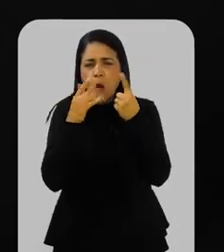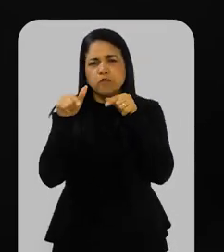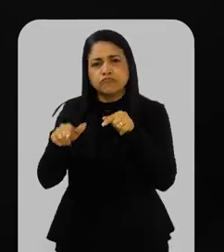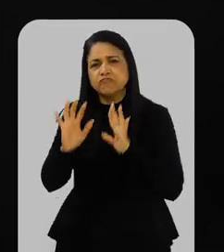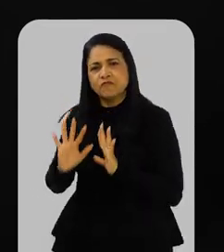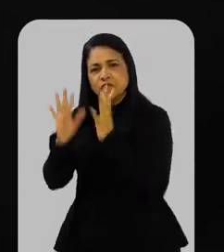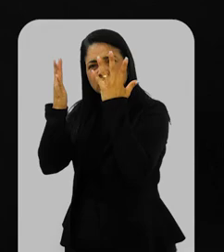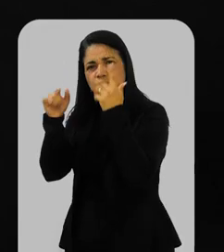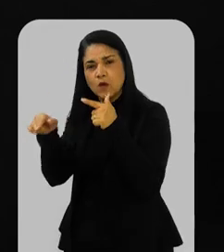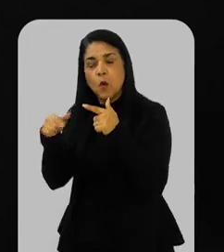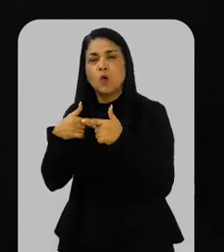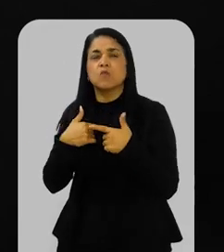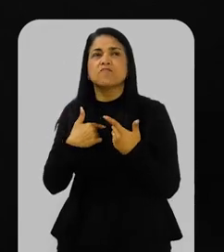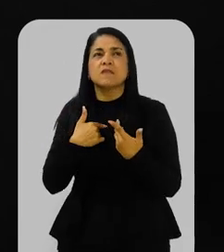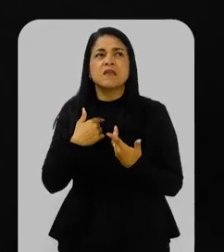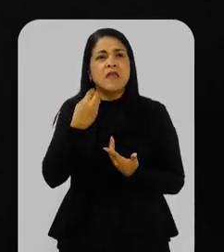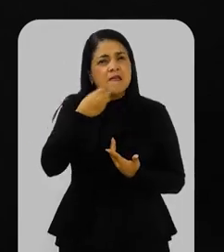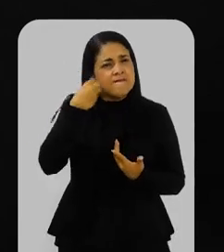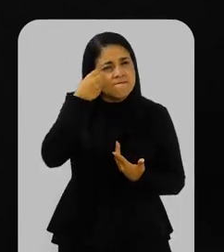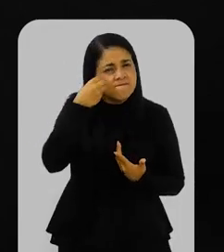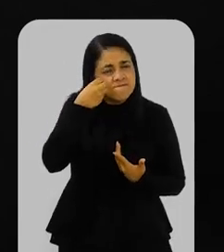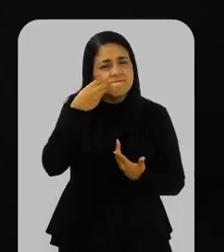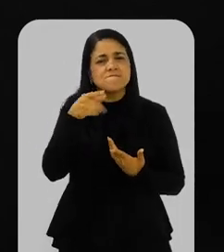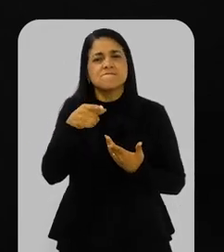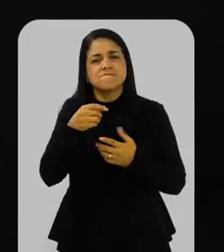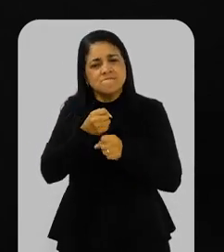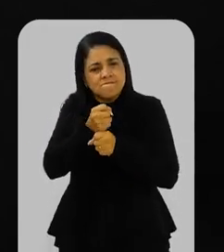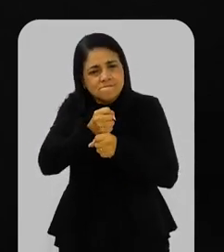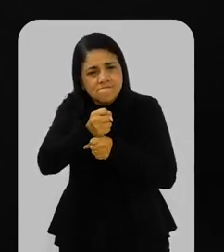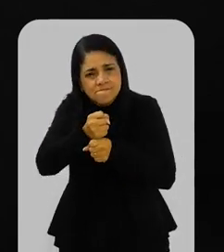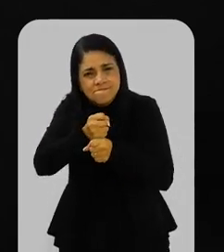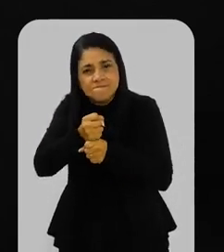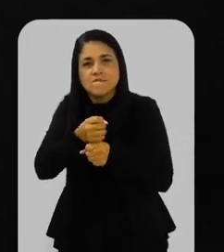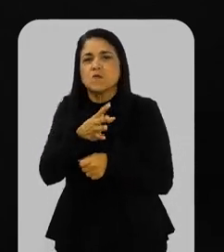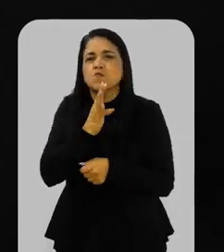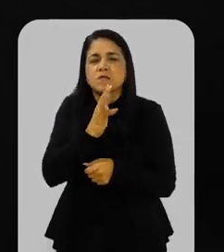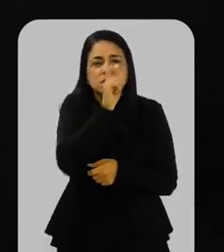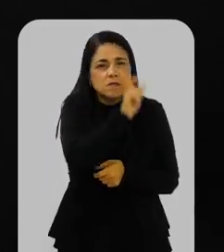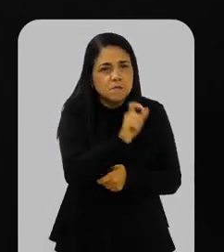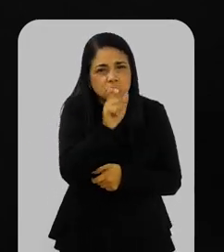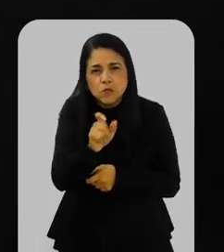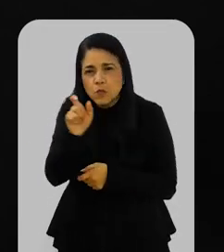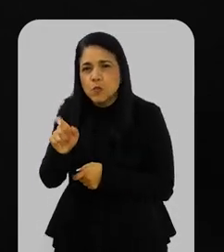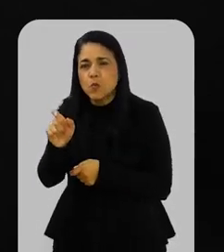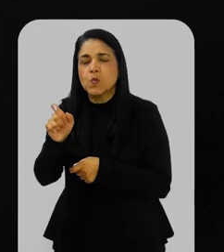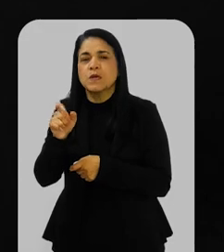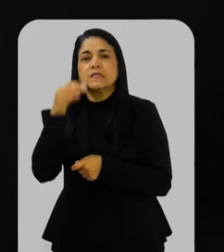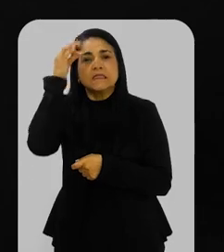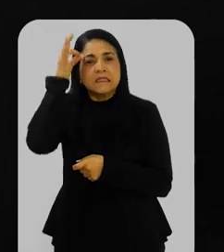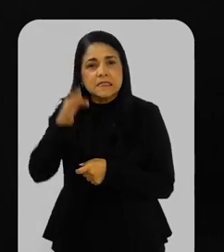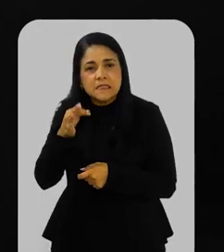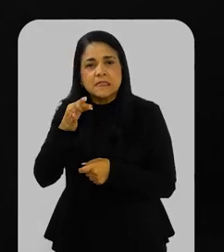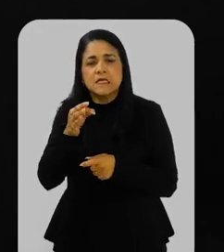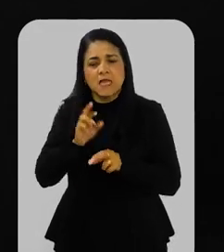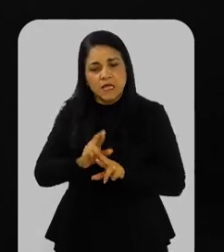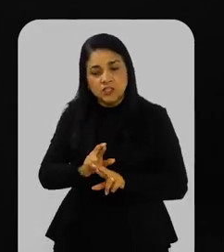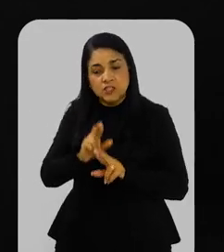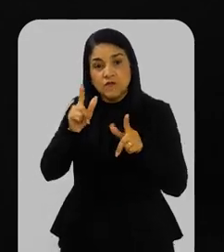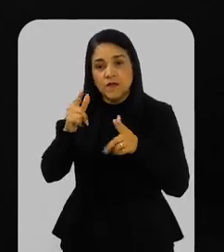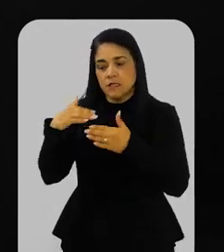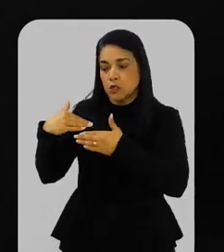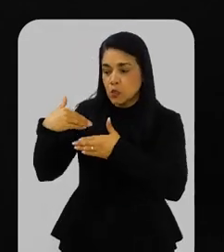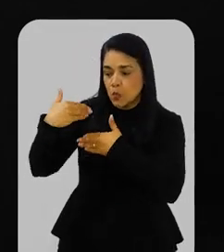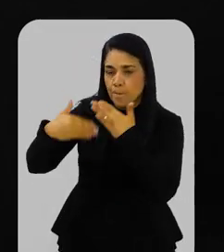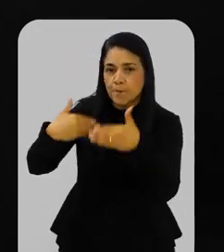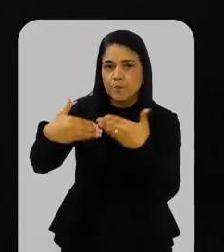carnaval. Vi um pouco isso em 2015, mas nos anos seguintes eu aprendi mais. Eu consegui conhecer mais as pessoas. Eu consegui entender quais